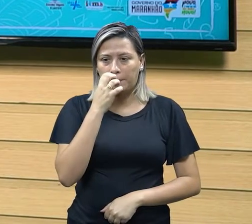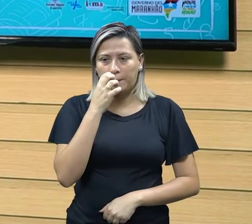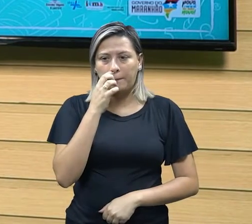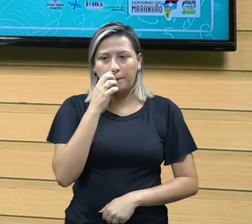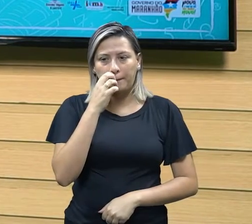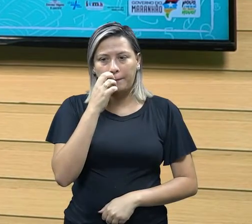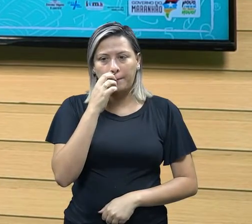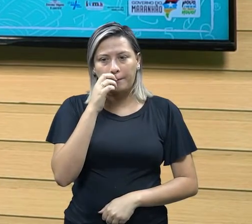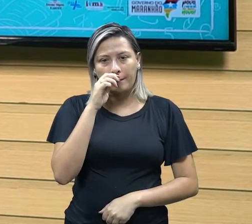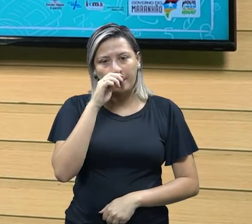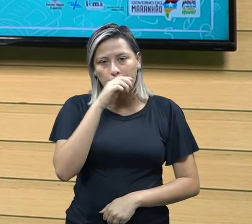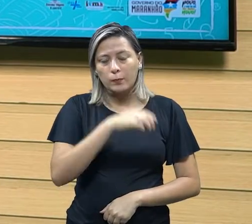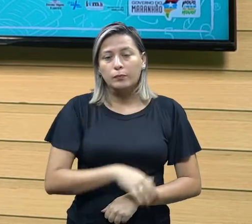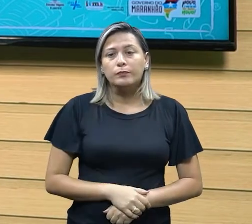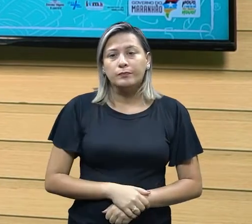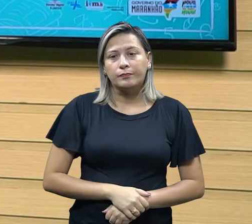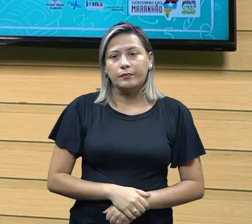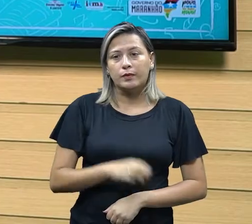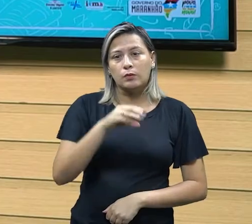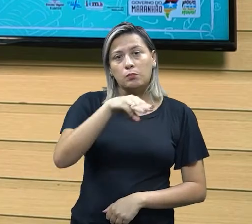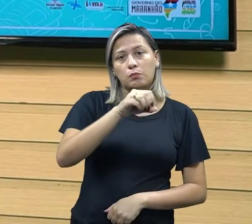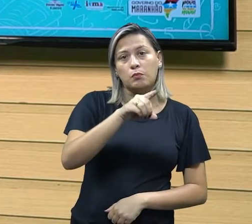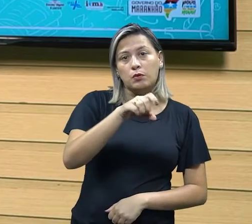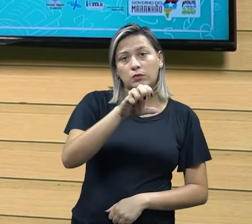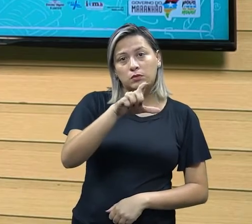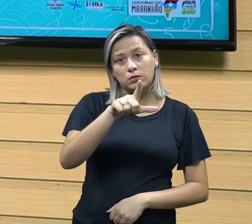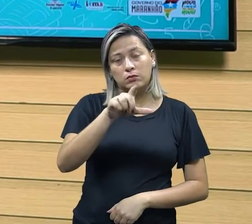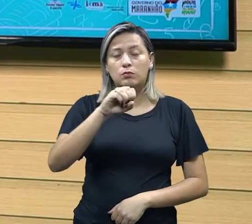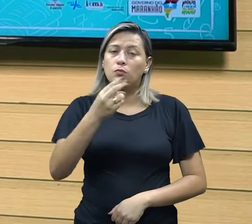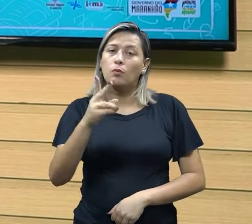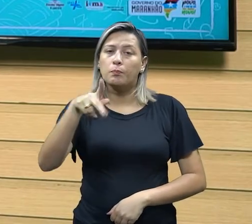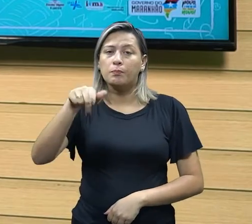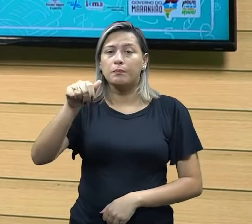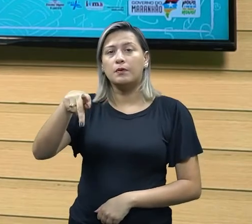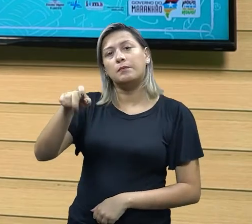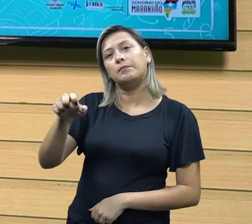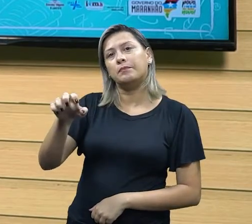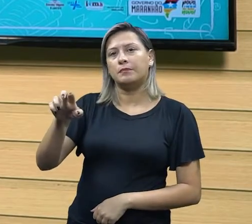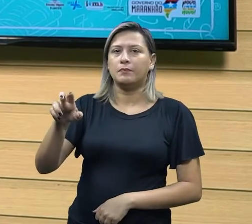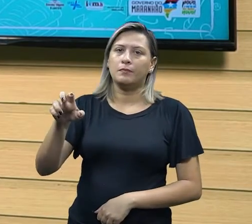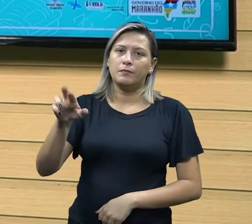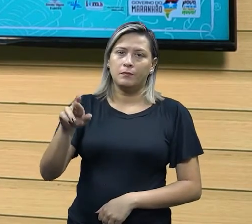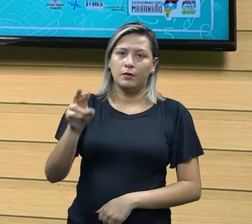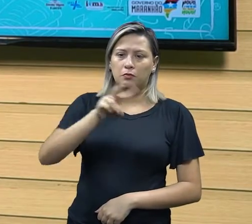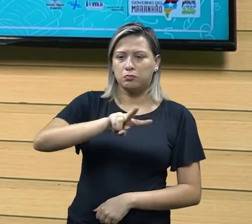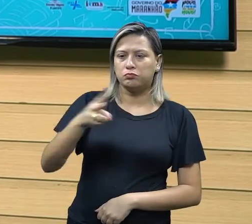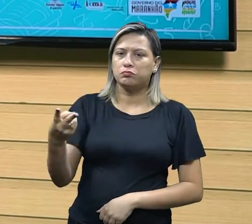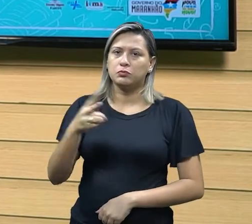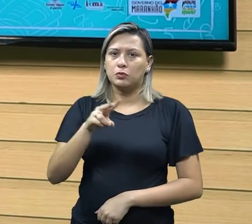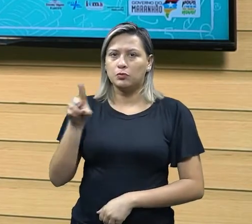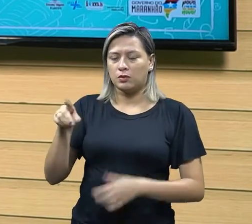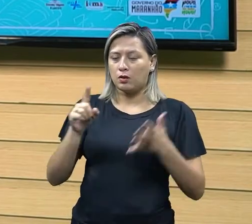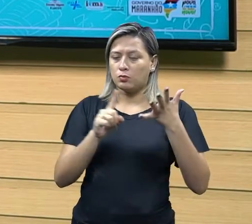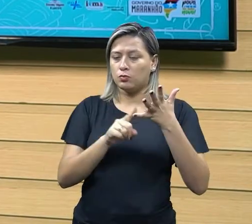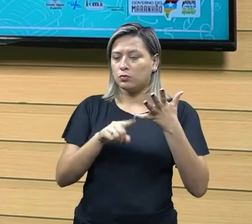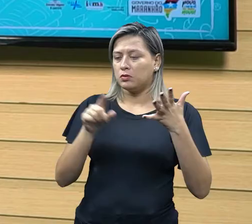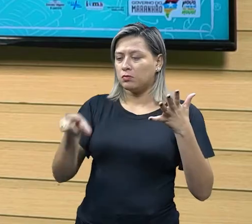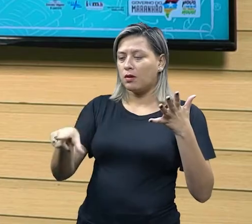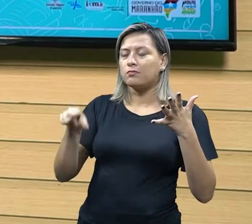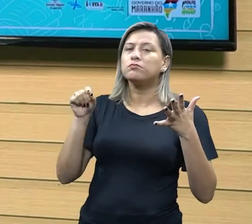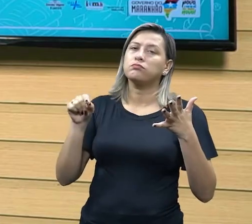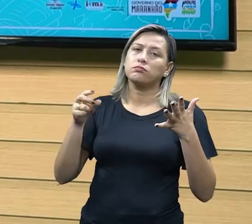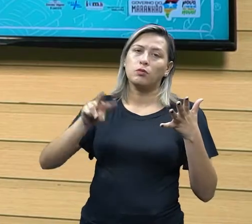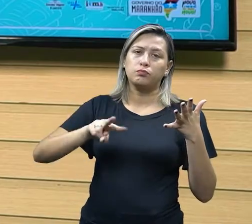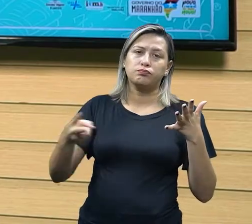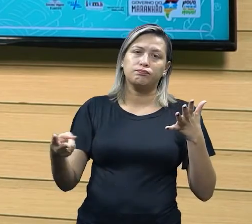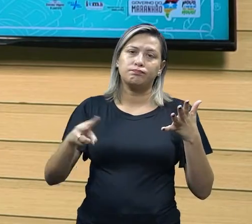estar acionando o Model Space ou Paper Space. Você pode alternar por ali também, certo? A parte número 5 que aparece bem aí,